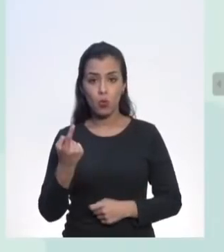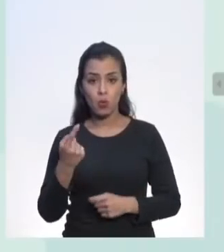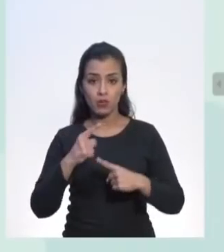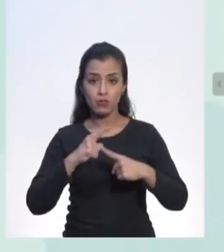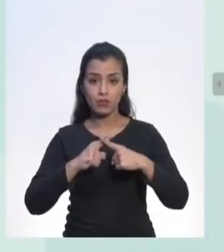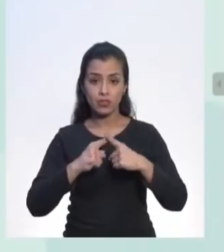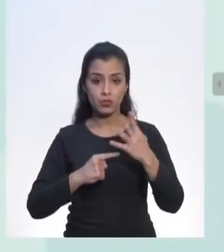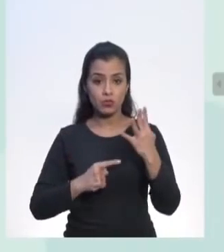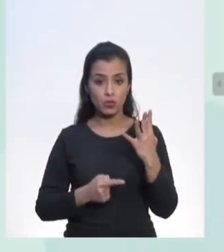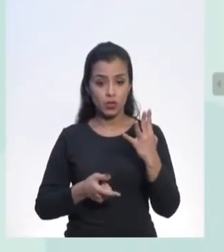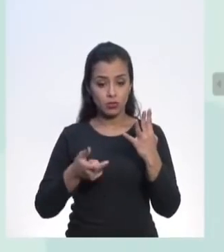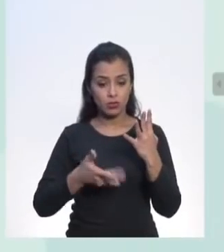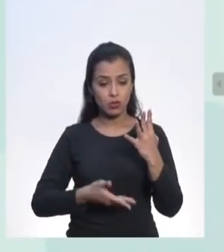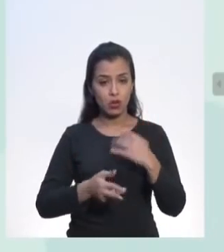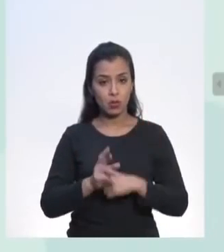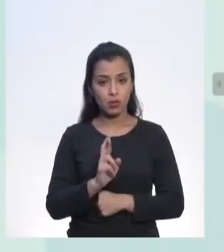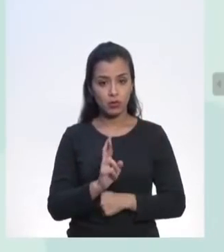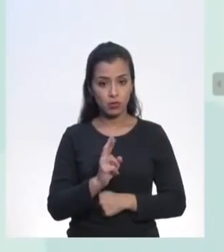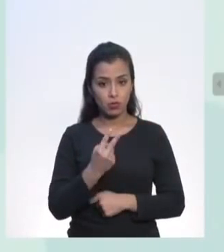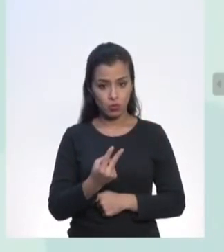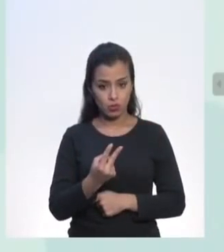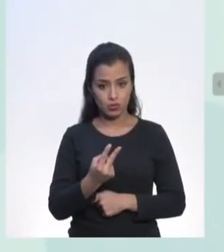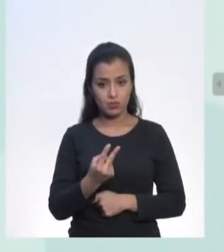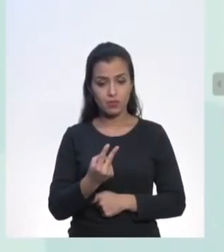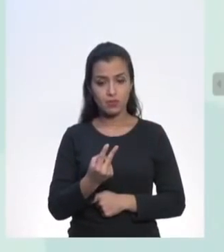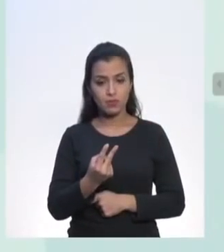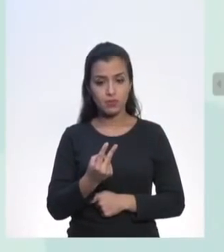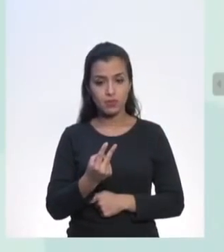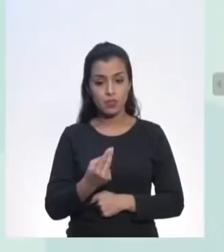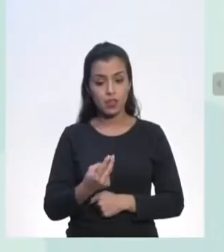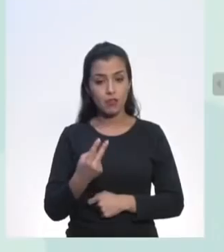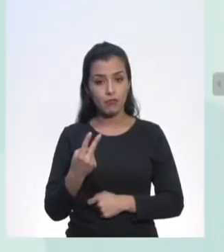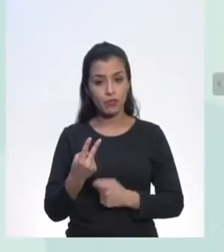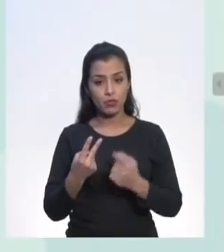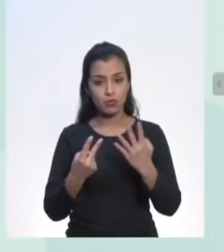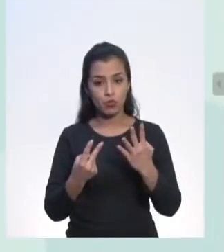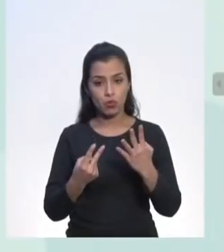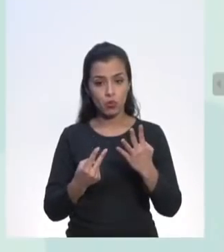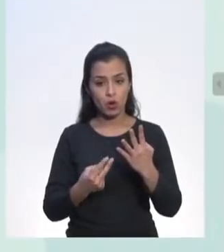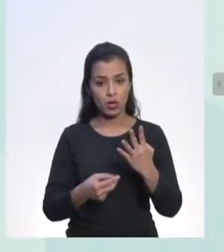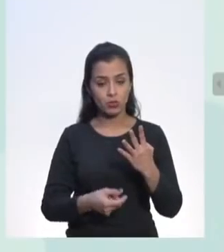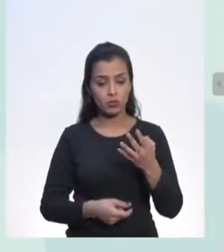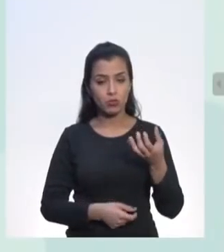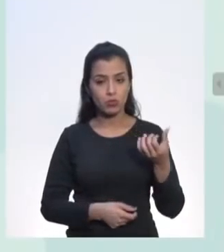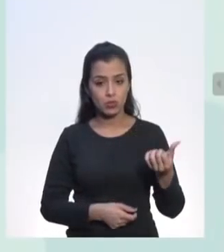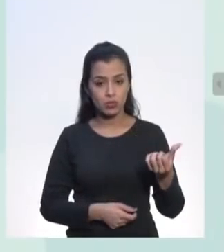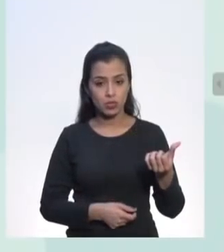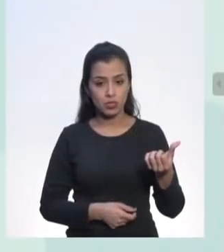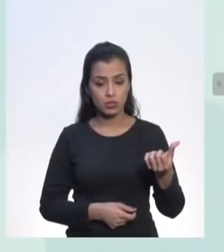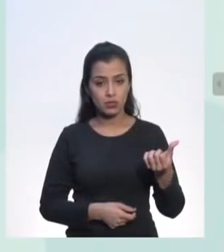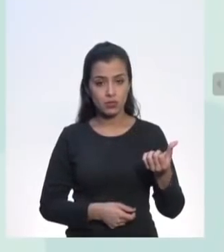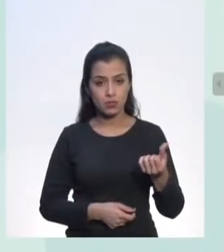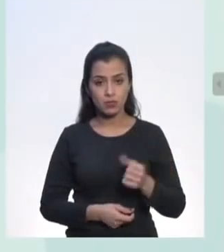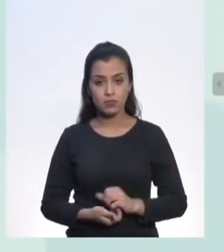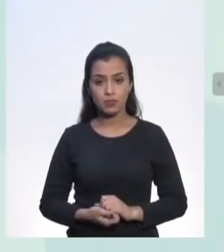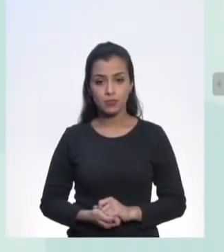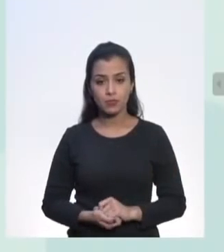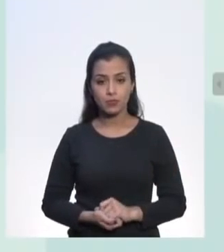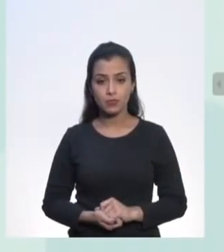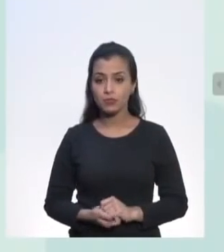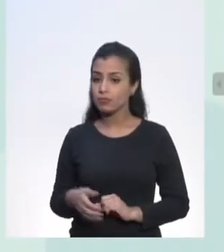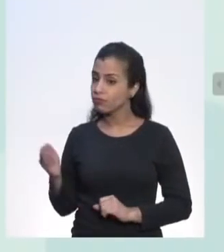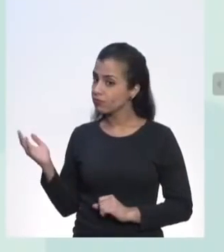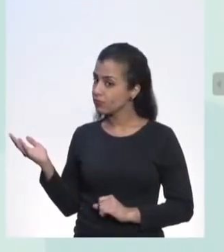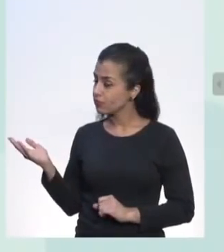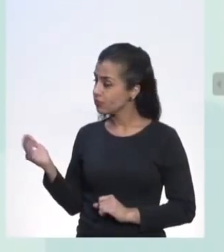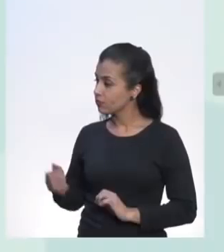Para 6, 2. 24 vai dar 6. 6 vezes 4, 24. Resto 0. Então,